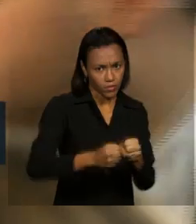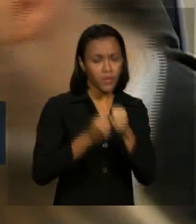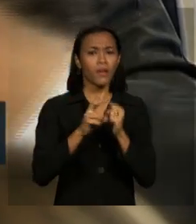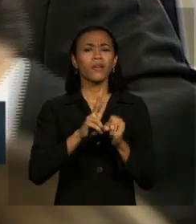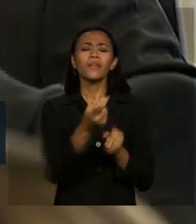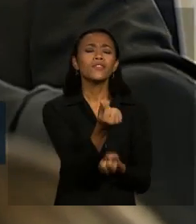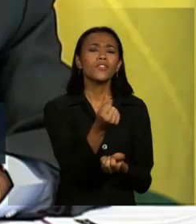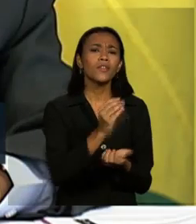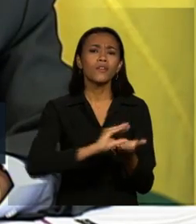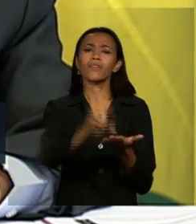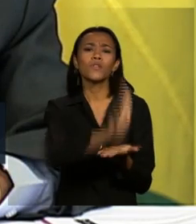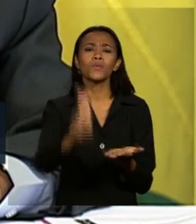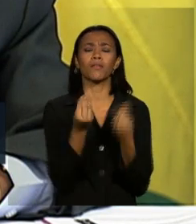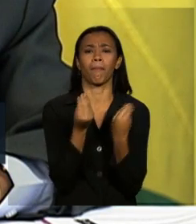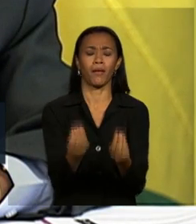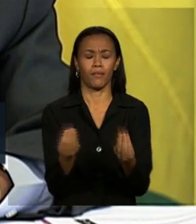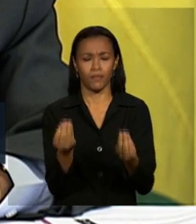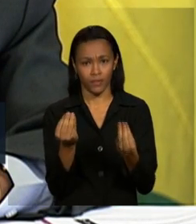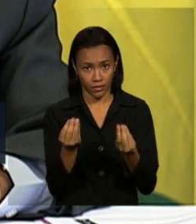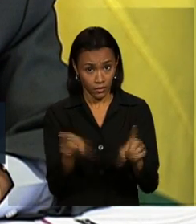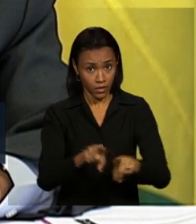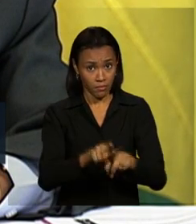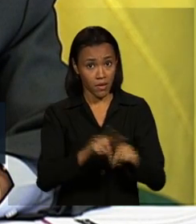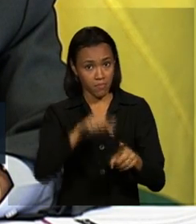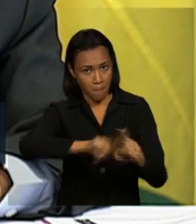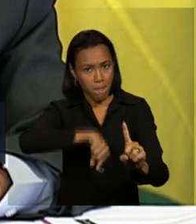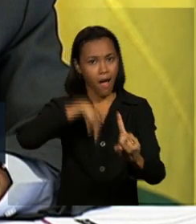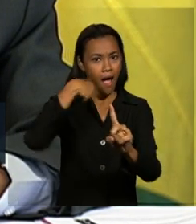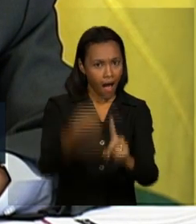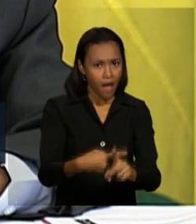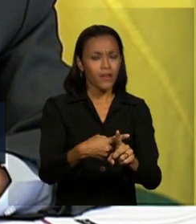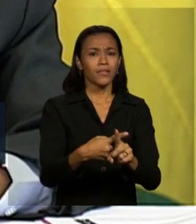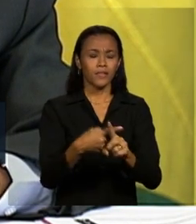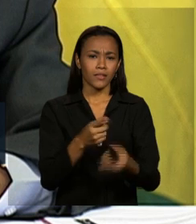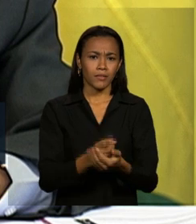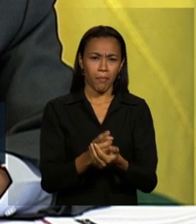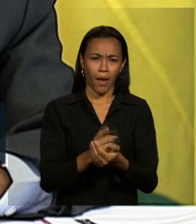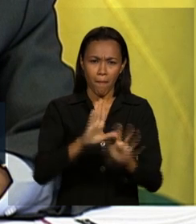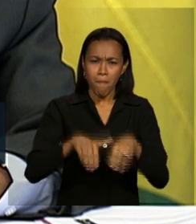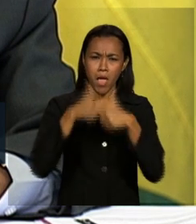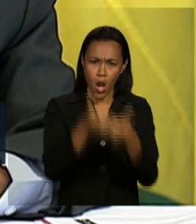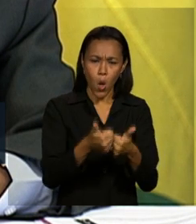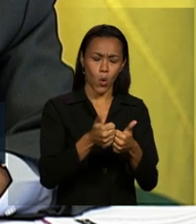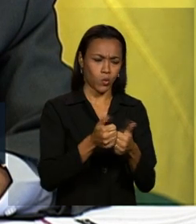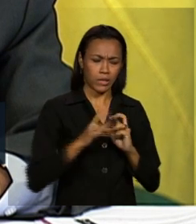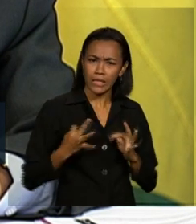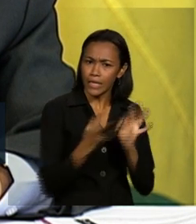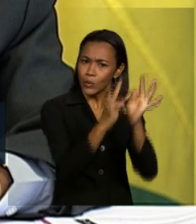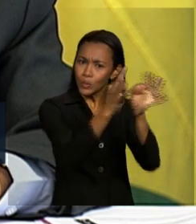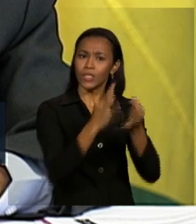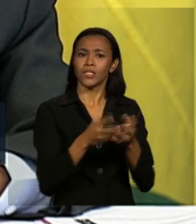vai servir aí para quê vai servir para para também paraa aplicação eh do recurso na modernização da malha junto com